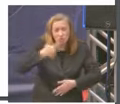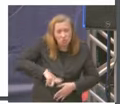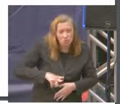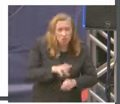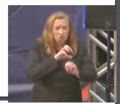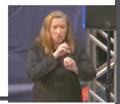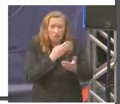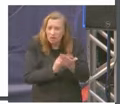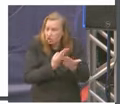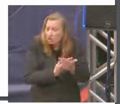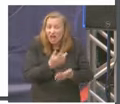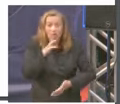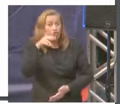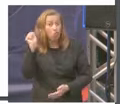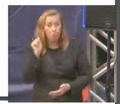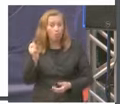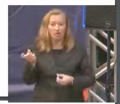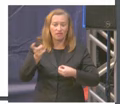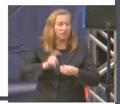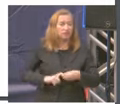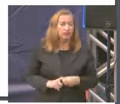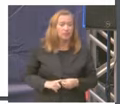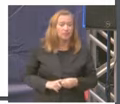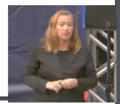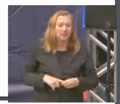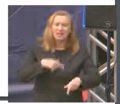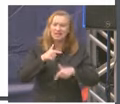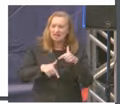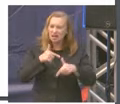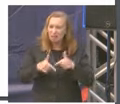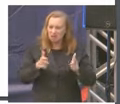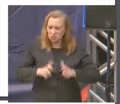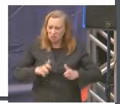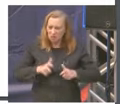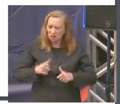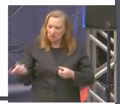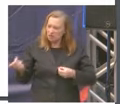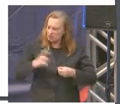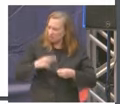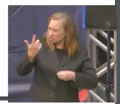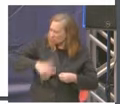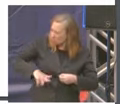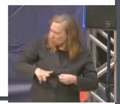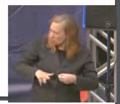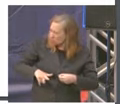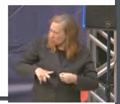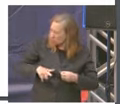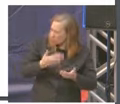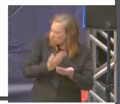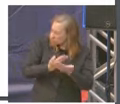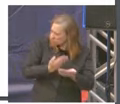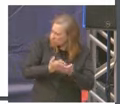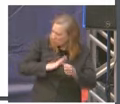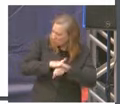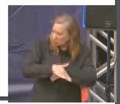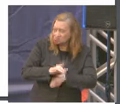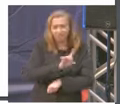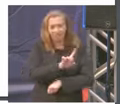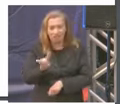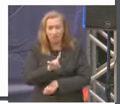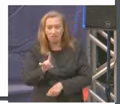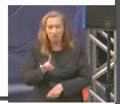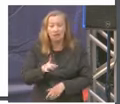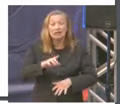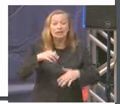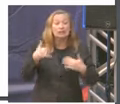Nunca. Nunca vai voltar para a sala de aula. Está trabalhando no lugar, vai voltar para trabalhar, para estudar de noite? Nunca vai voltar. Então tem que pensar